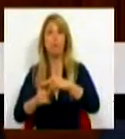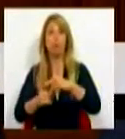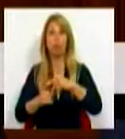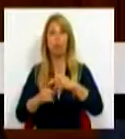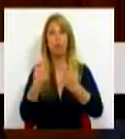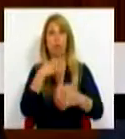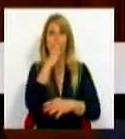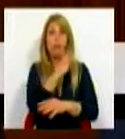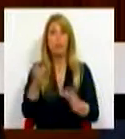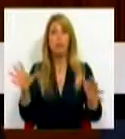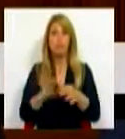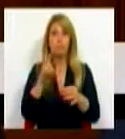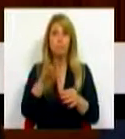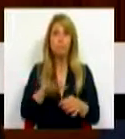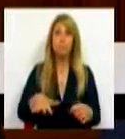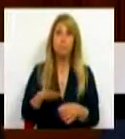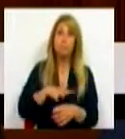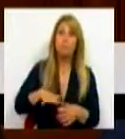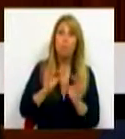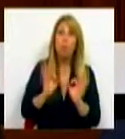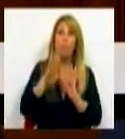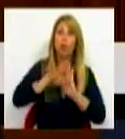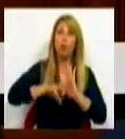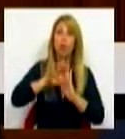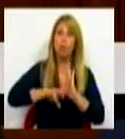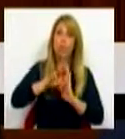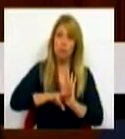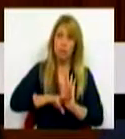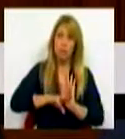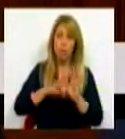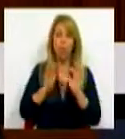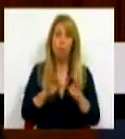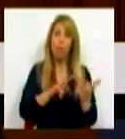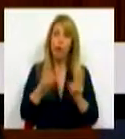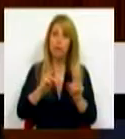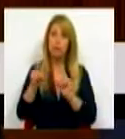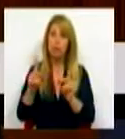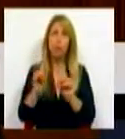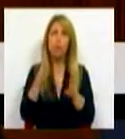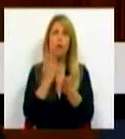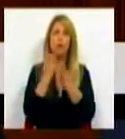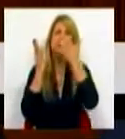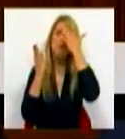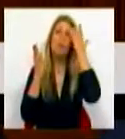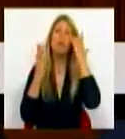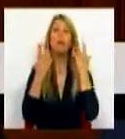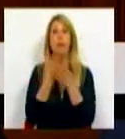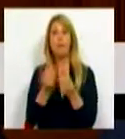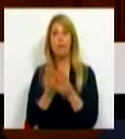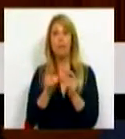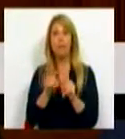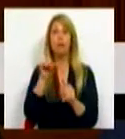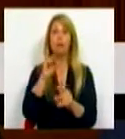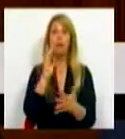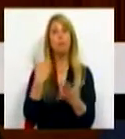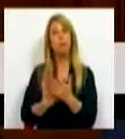contexto em que a própria regulamentação e as próprias alterações, não só nesta matéria, também geravam outro tipo